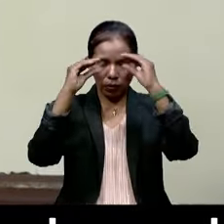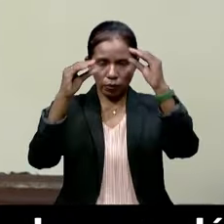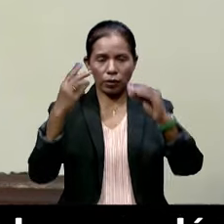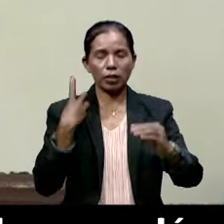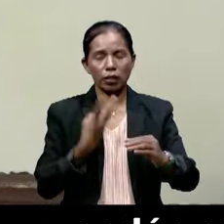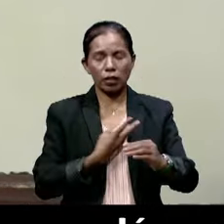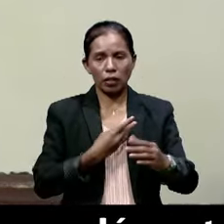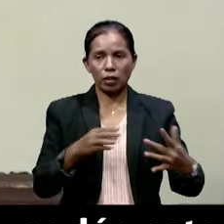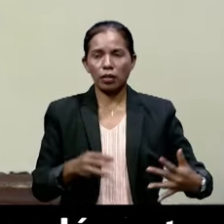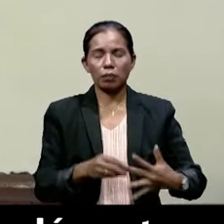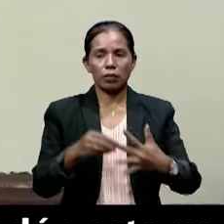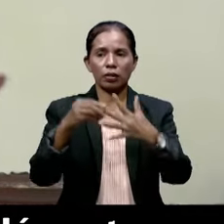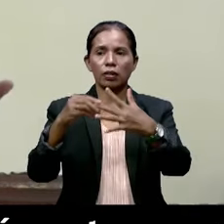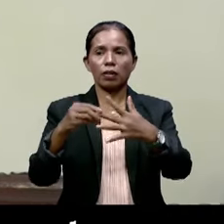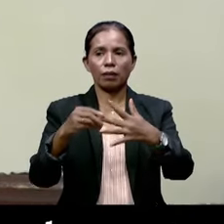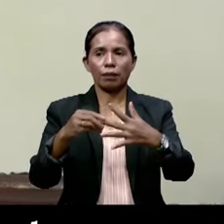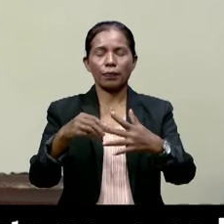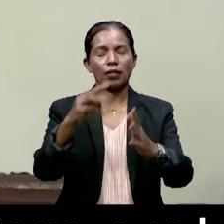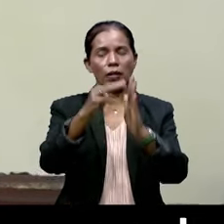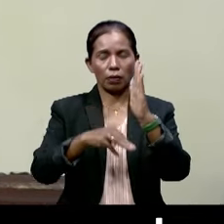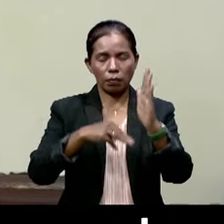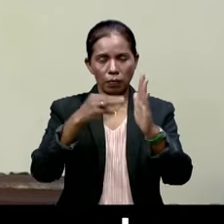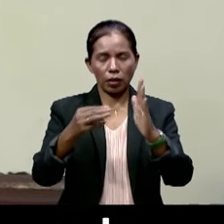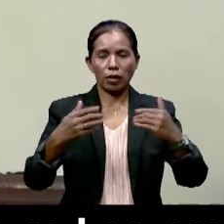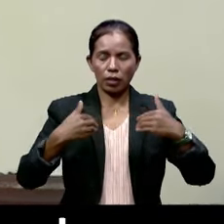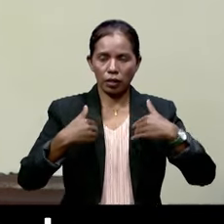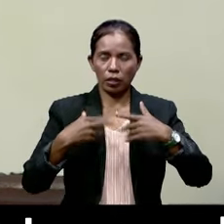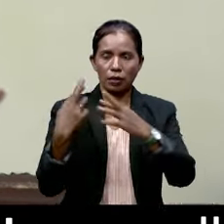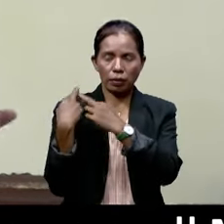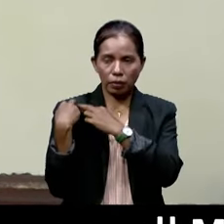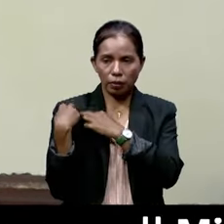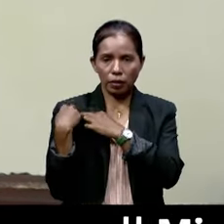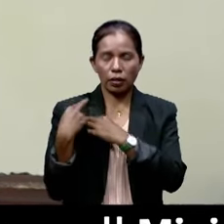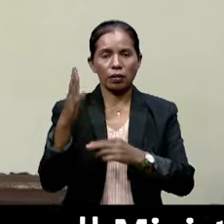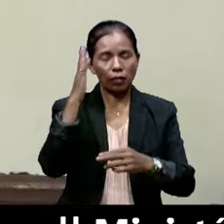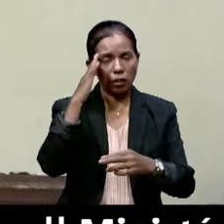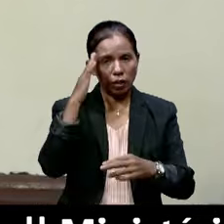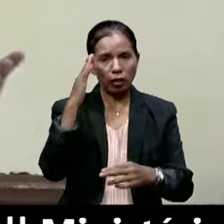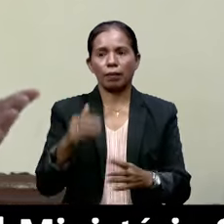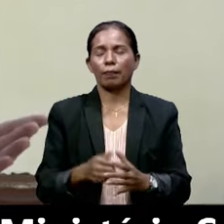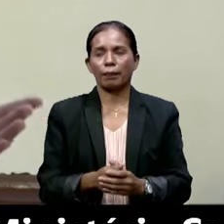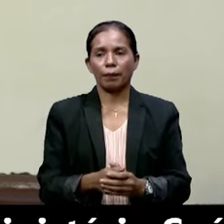liu. E a média, e a obrigação, a tua tena,